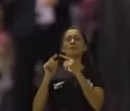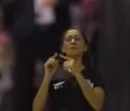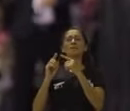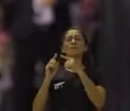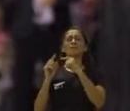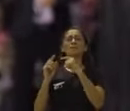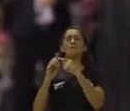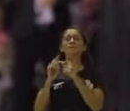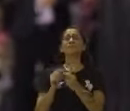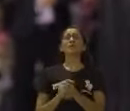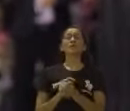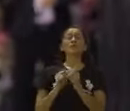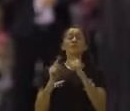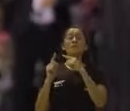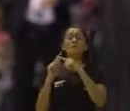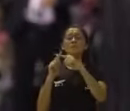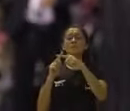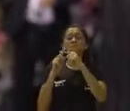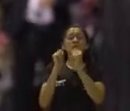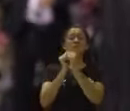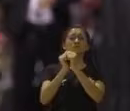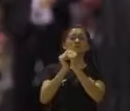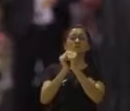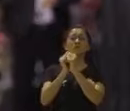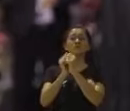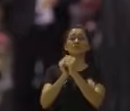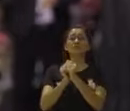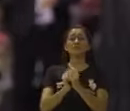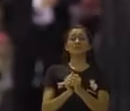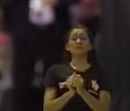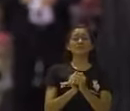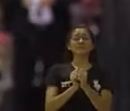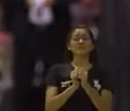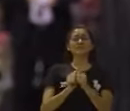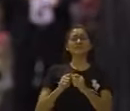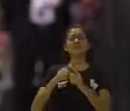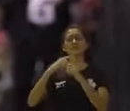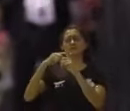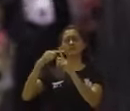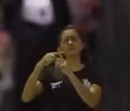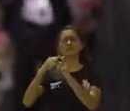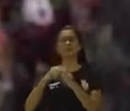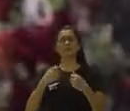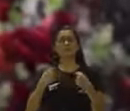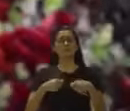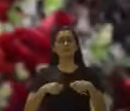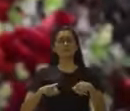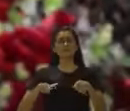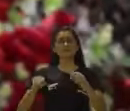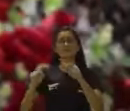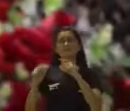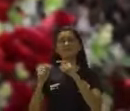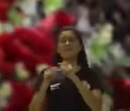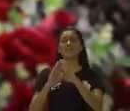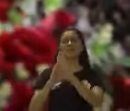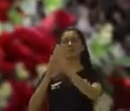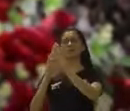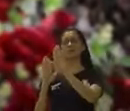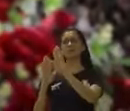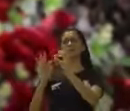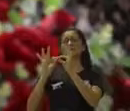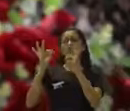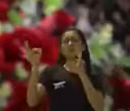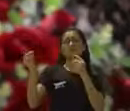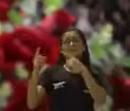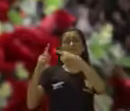cruz, mas pé da cruz não é lugar de genuíno cristão, atrás da cruz não é lugar